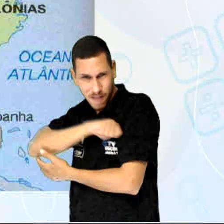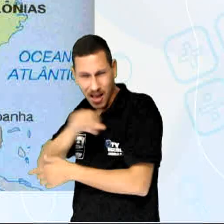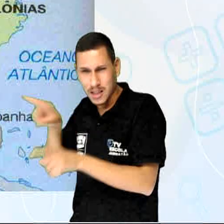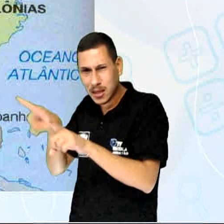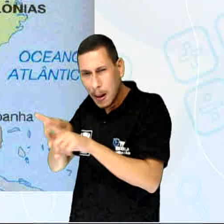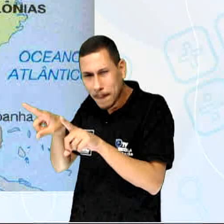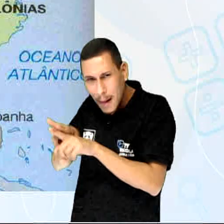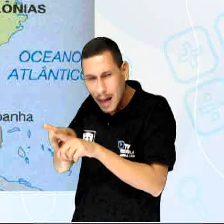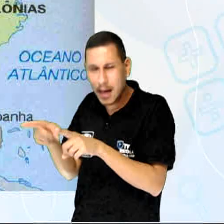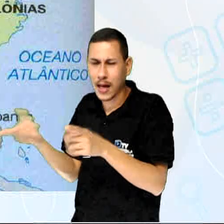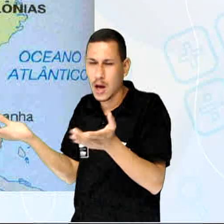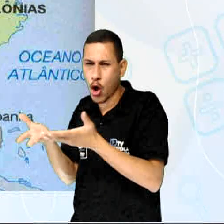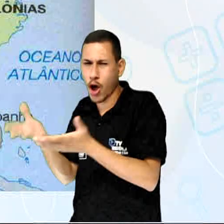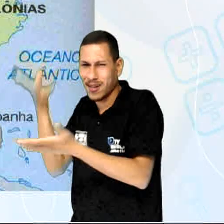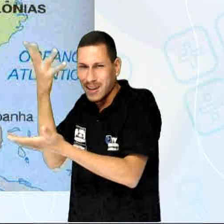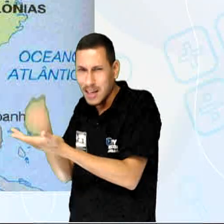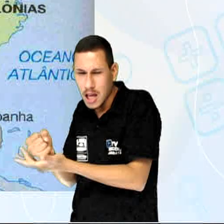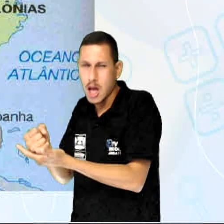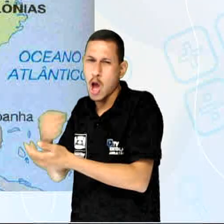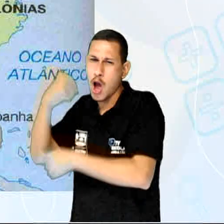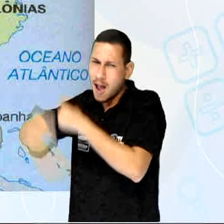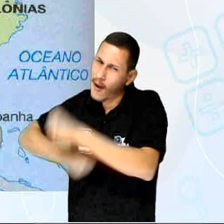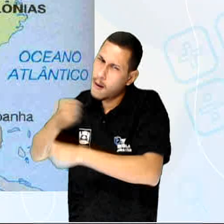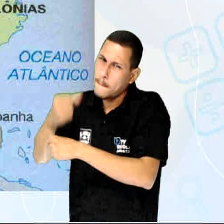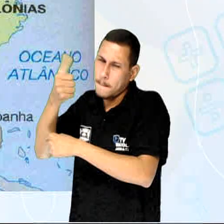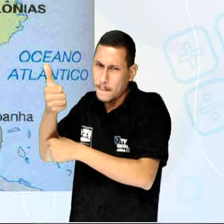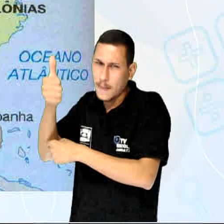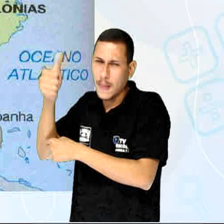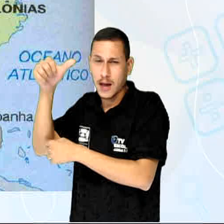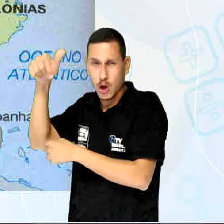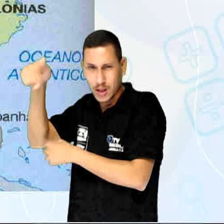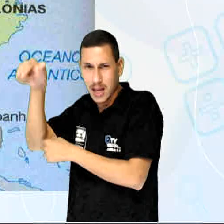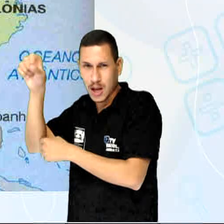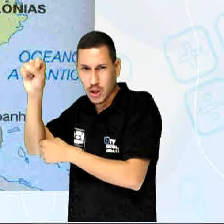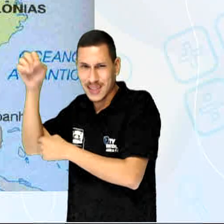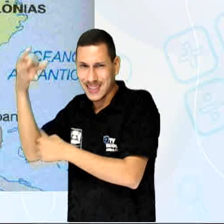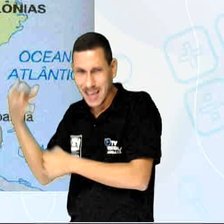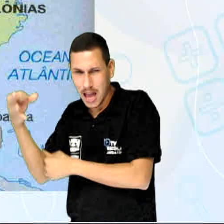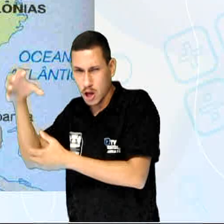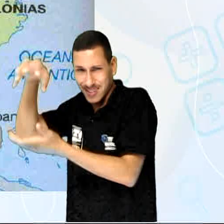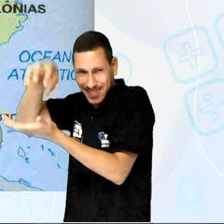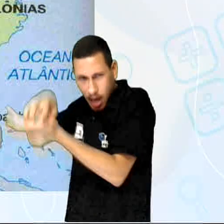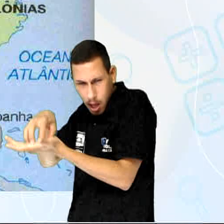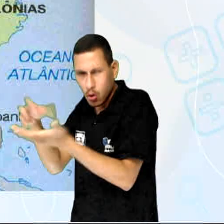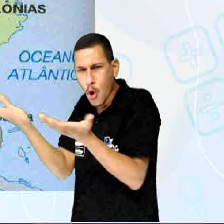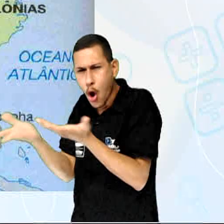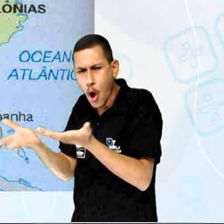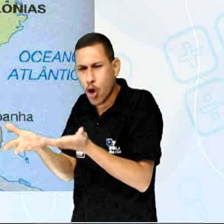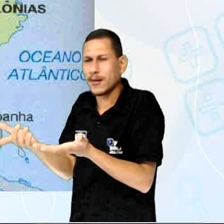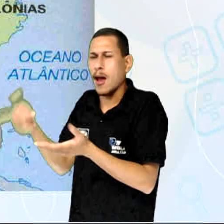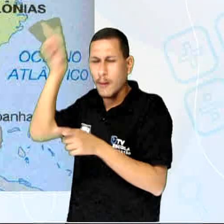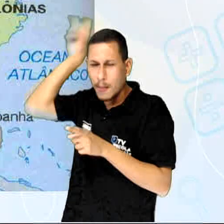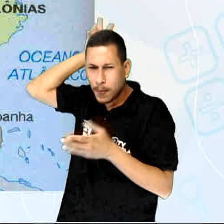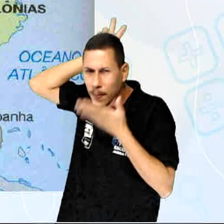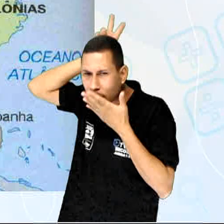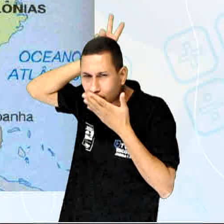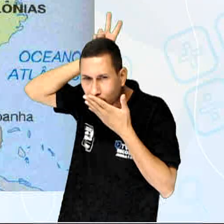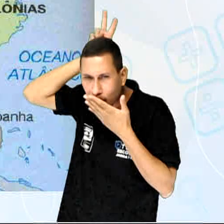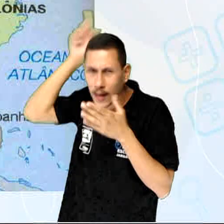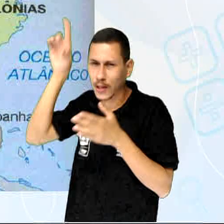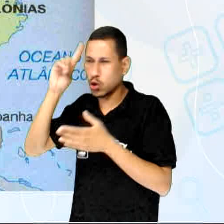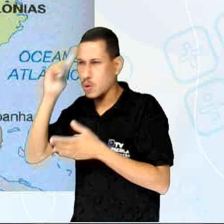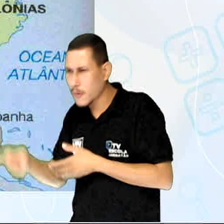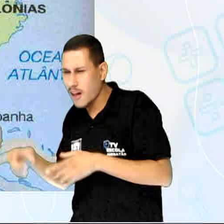ter a aquisição em 1783. Nessa área mais central, que tinha uma dominação indígena incrível, ela